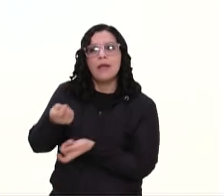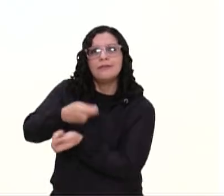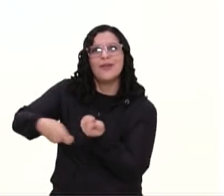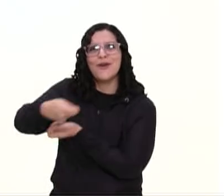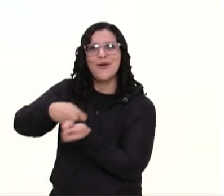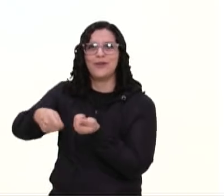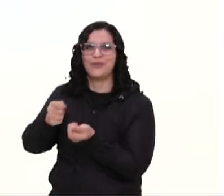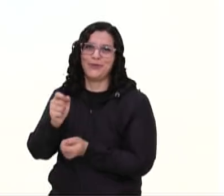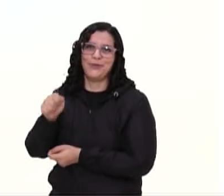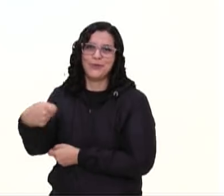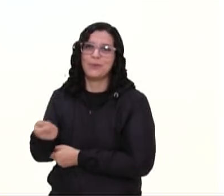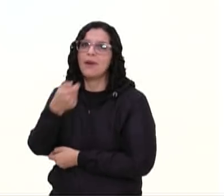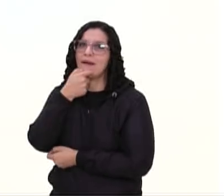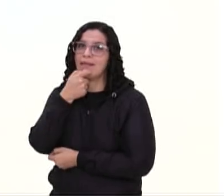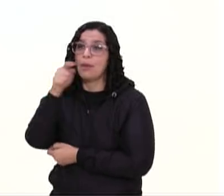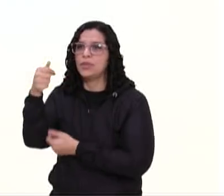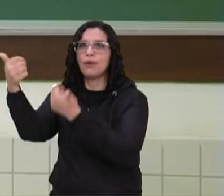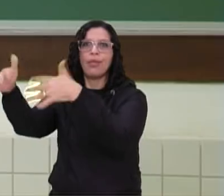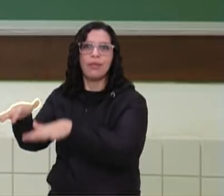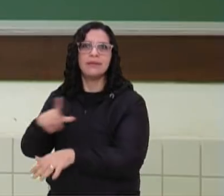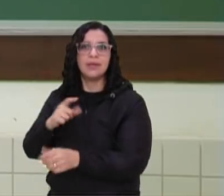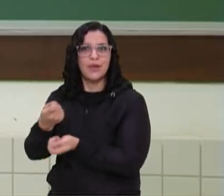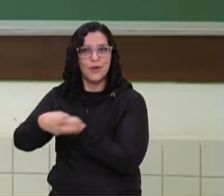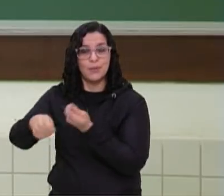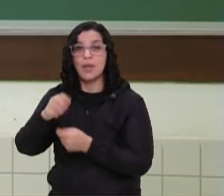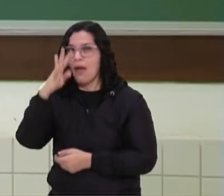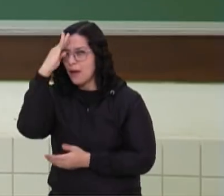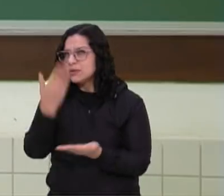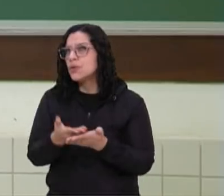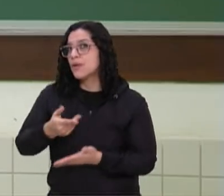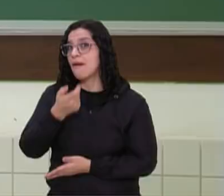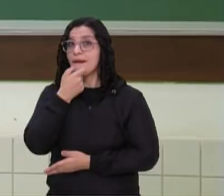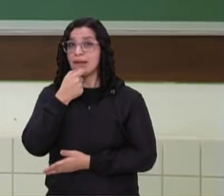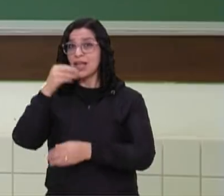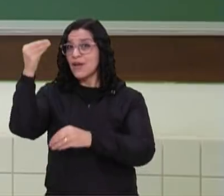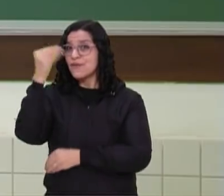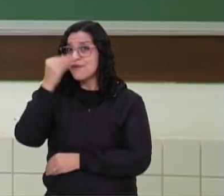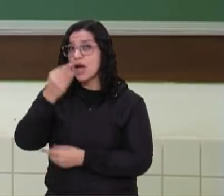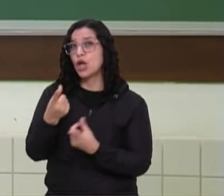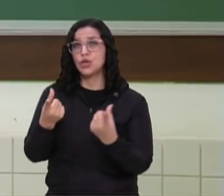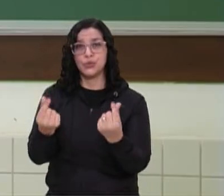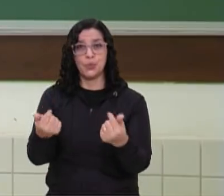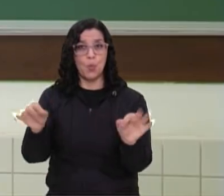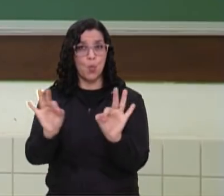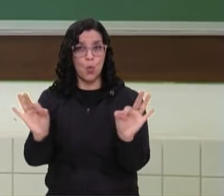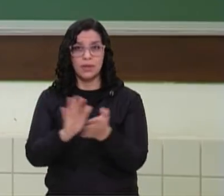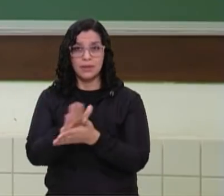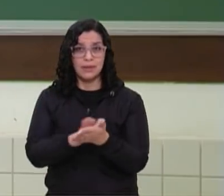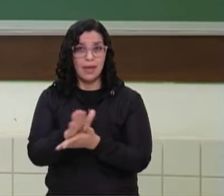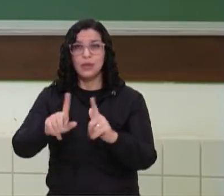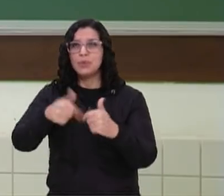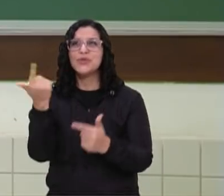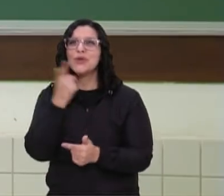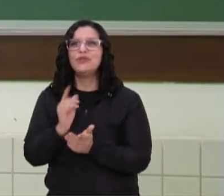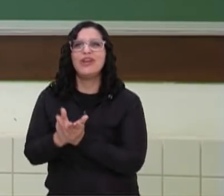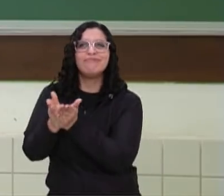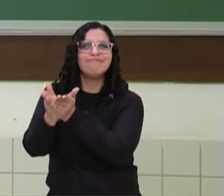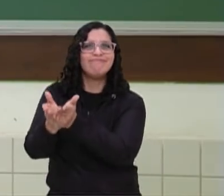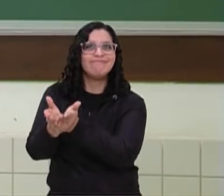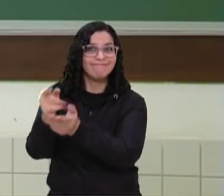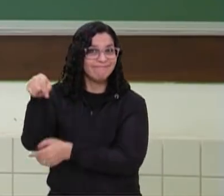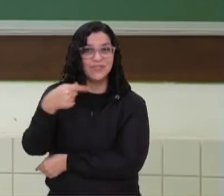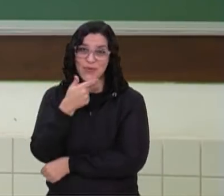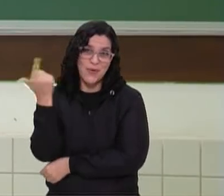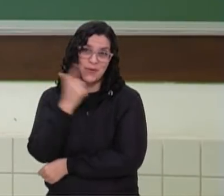crise econômica. Assim, Napoleão Bonaparte acreditava que a Inglaterra não teria finanças, não teria recursos para manter a sua marinha